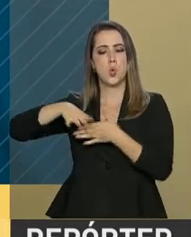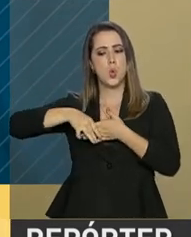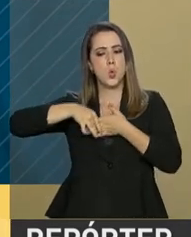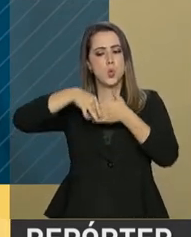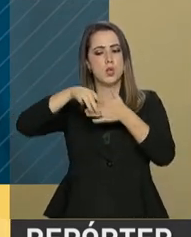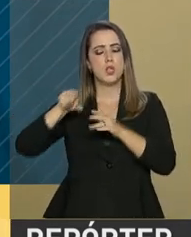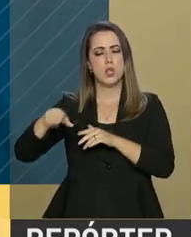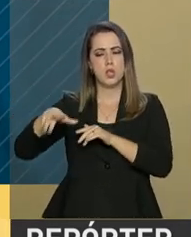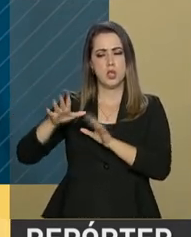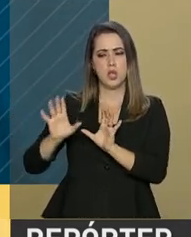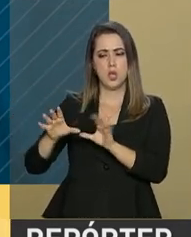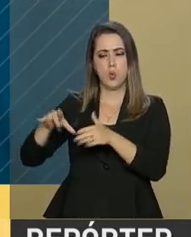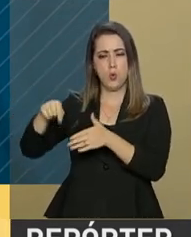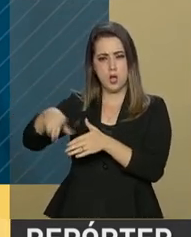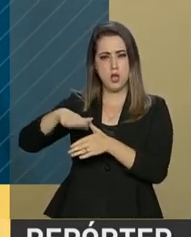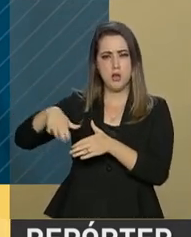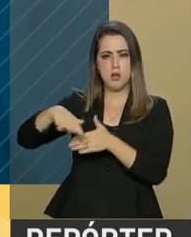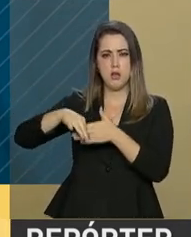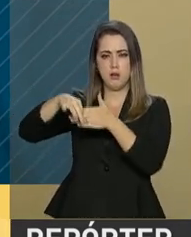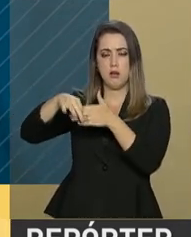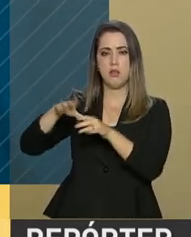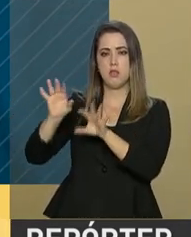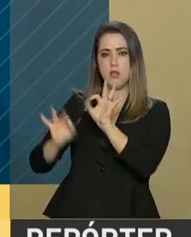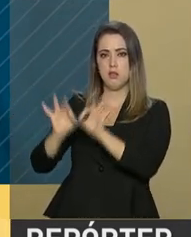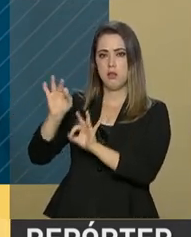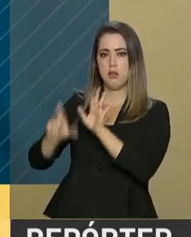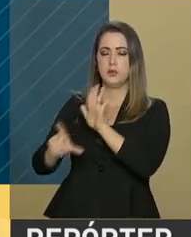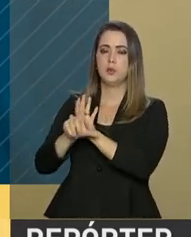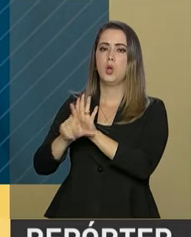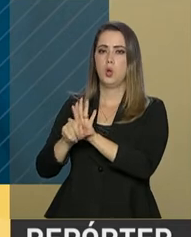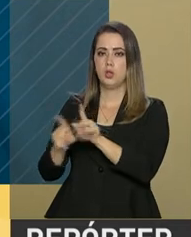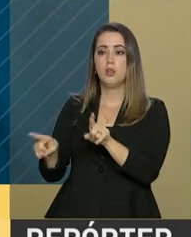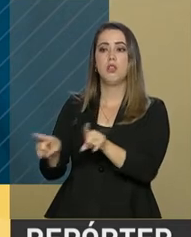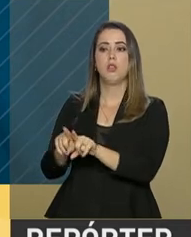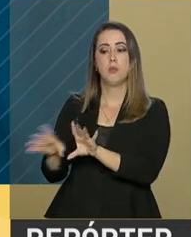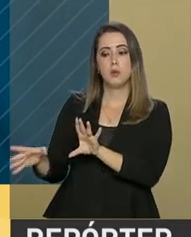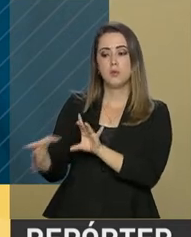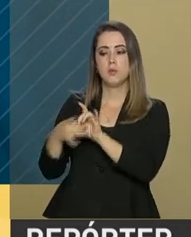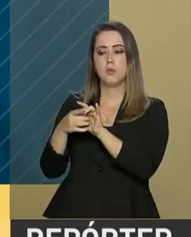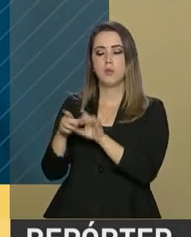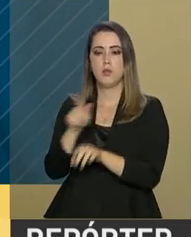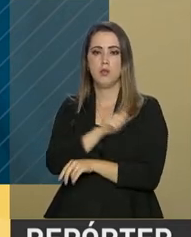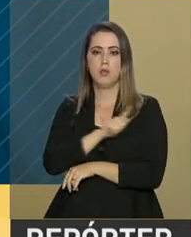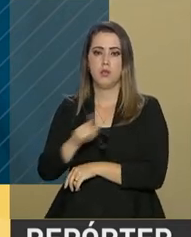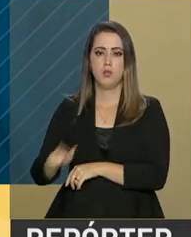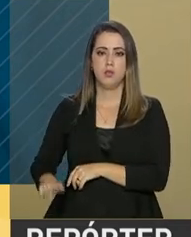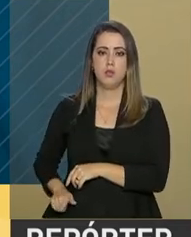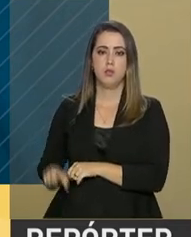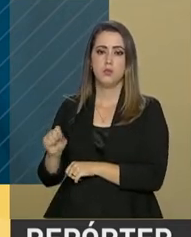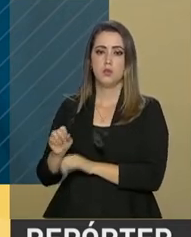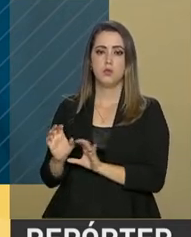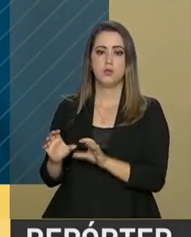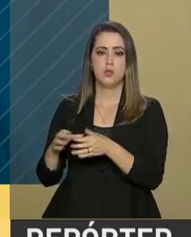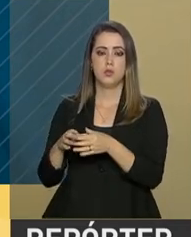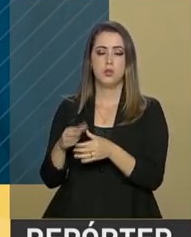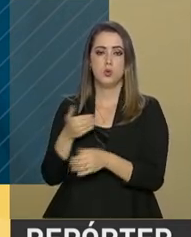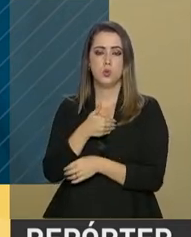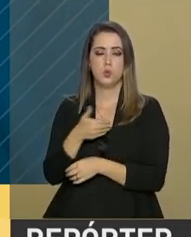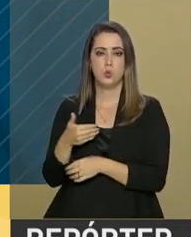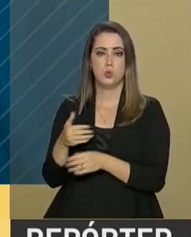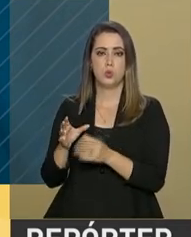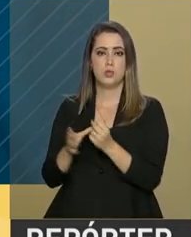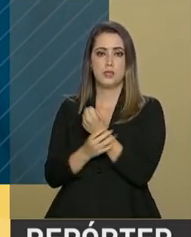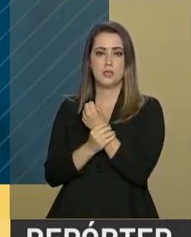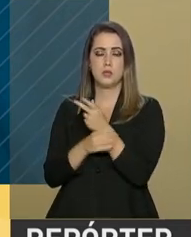de garantia da lei e da ordem passa a ser também o governador do estado para a área de segurança pública então